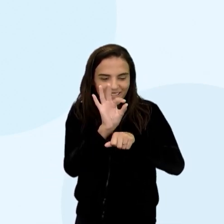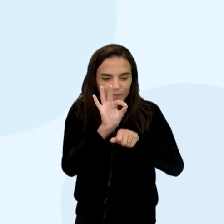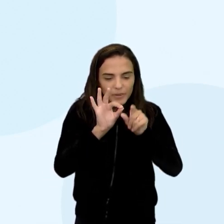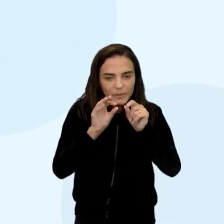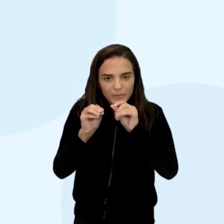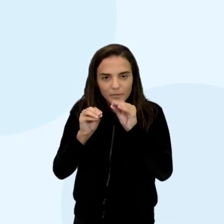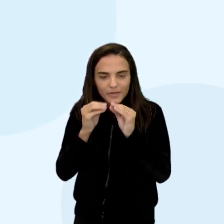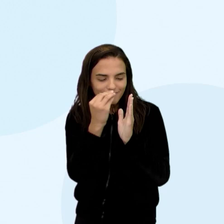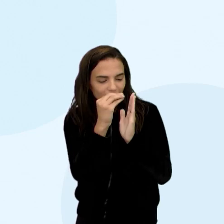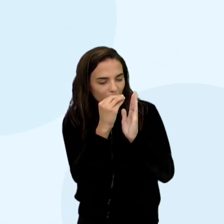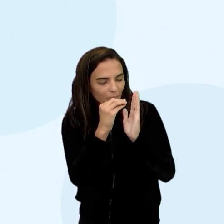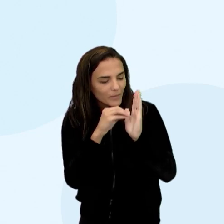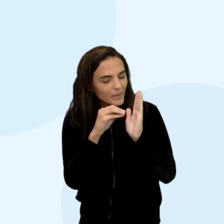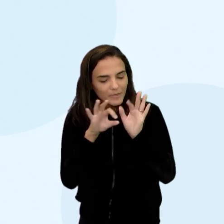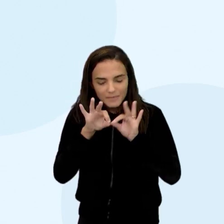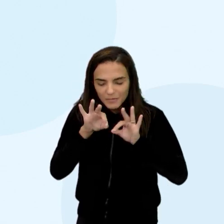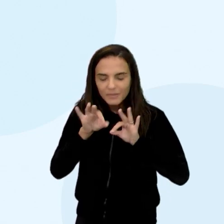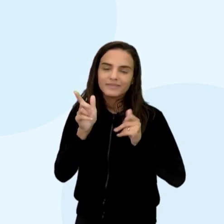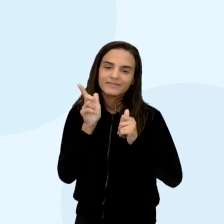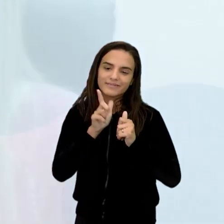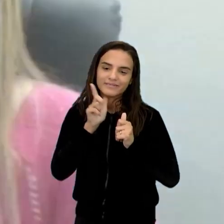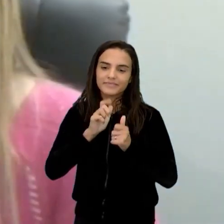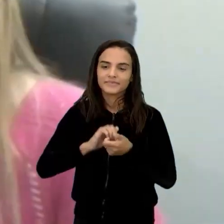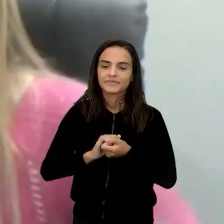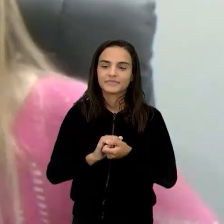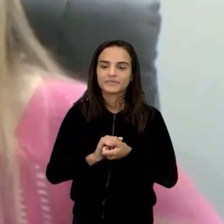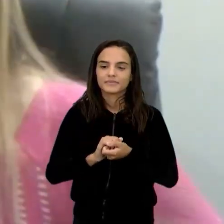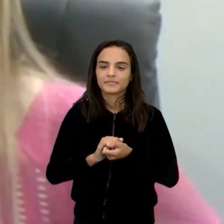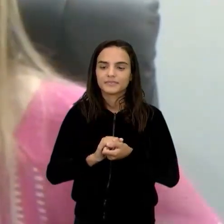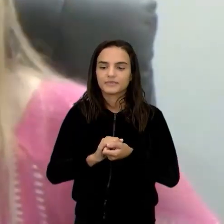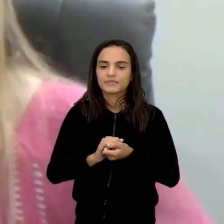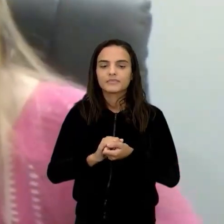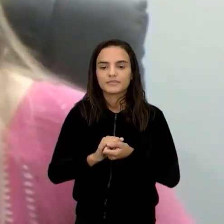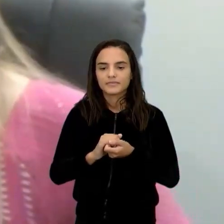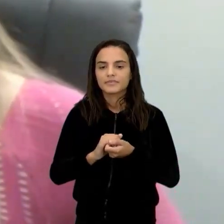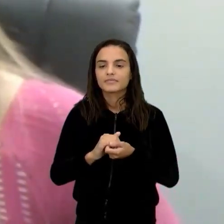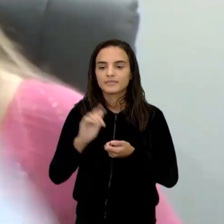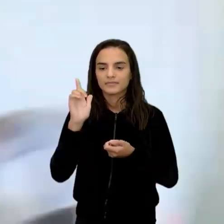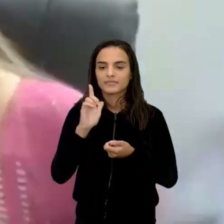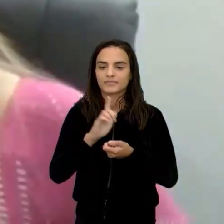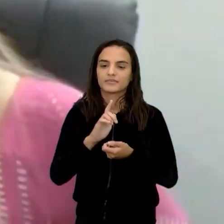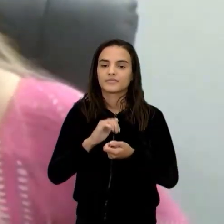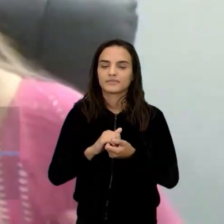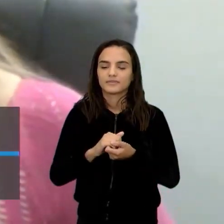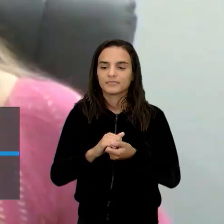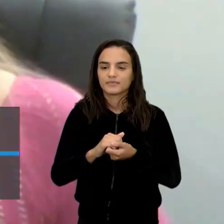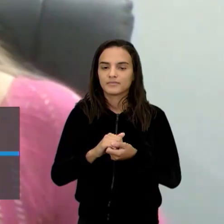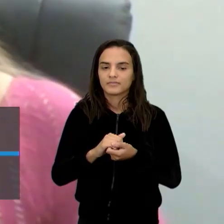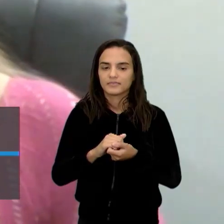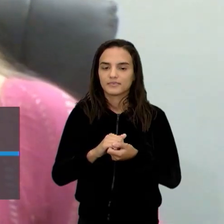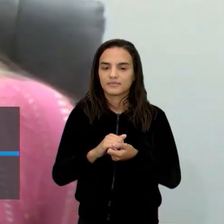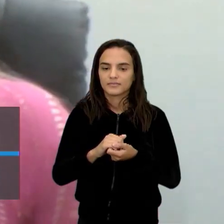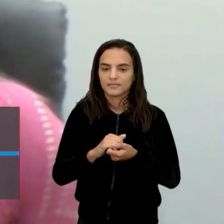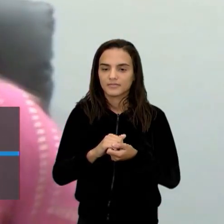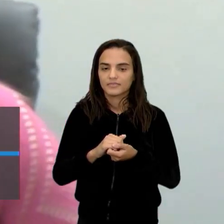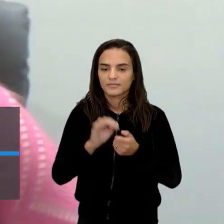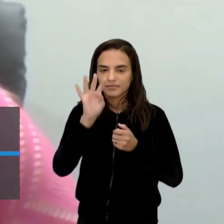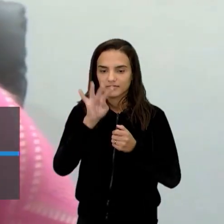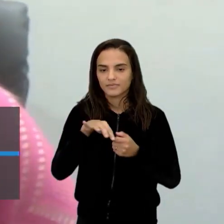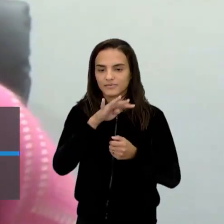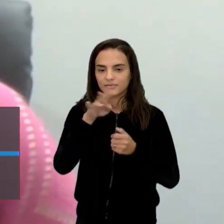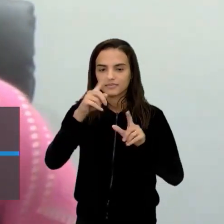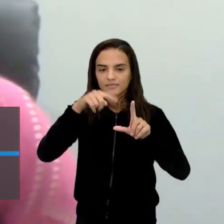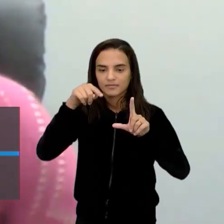colocar na tabela, tá bom? E ele ter acesso a esse gráfico